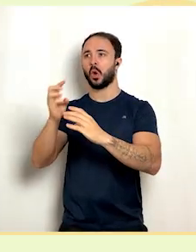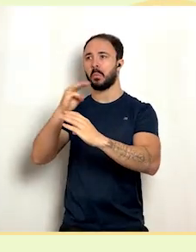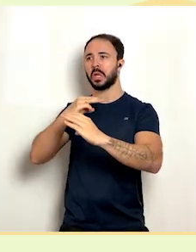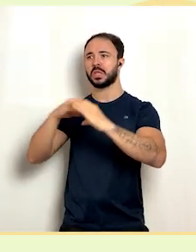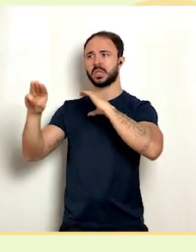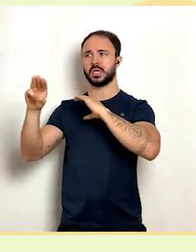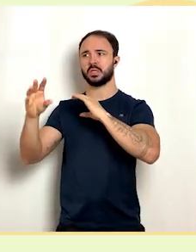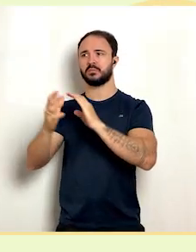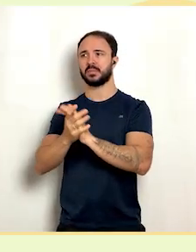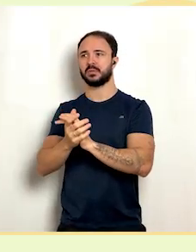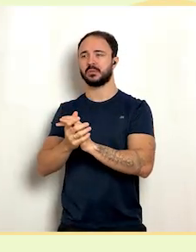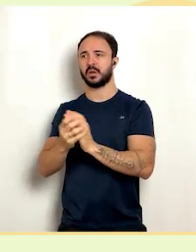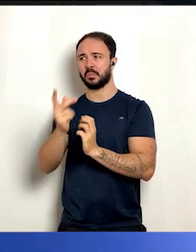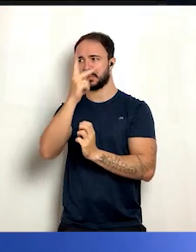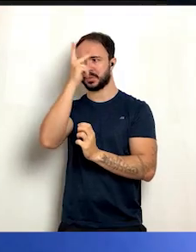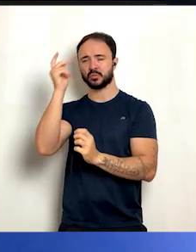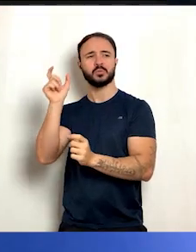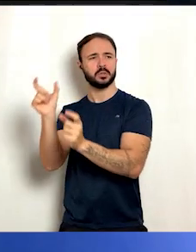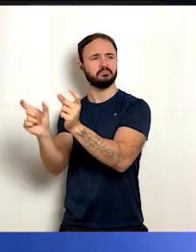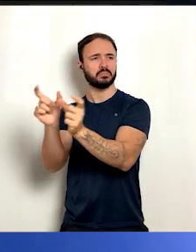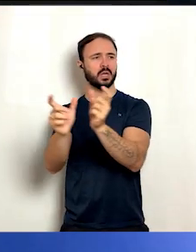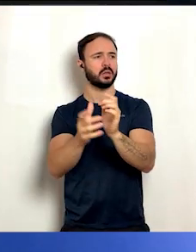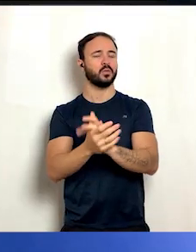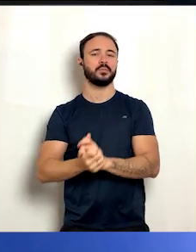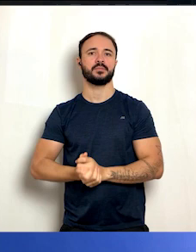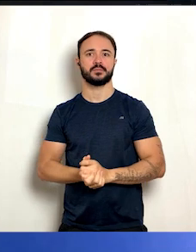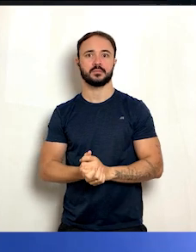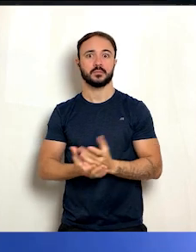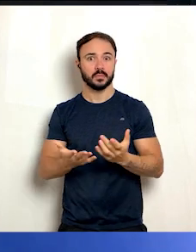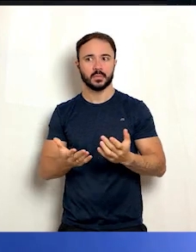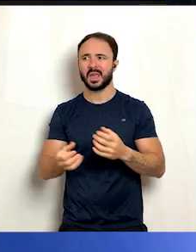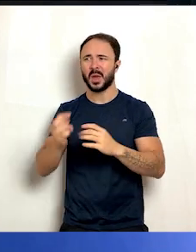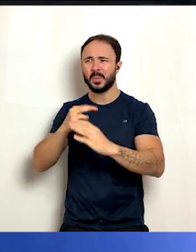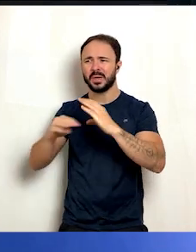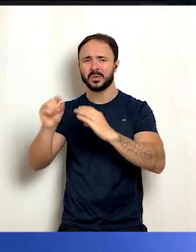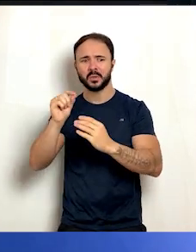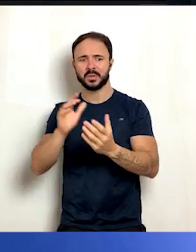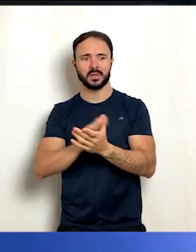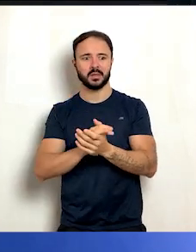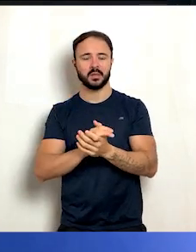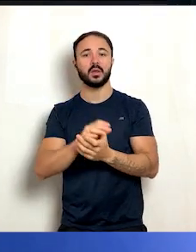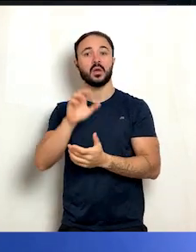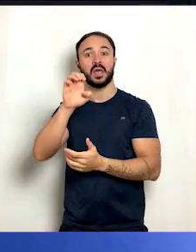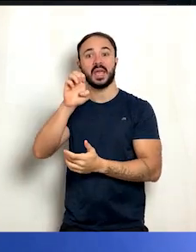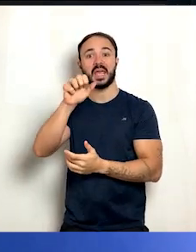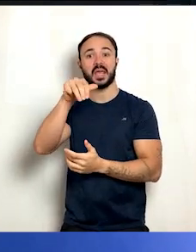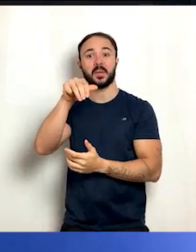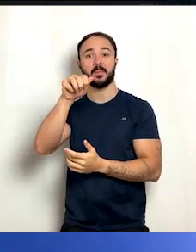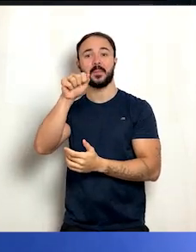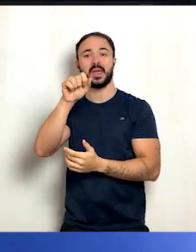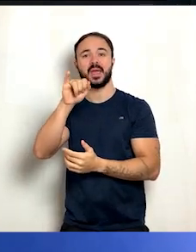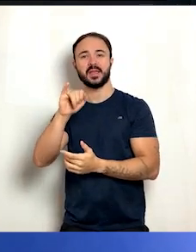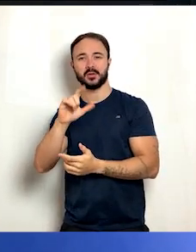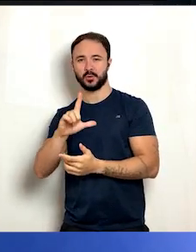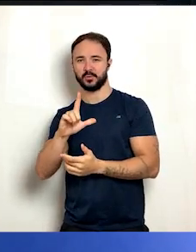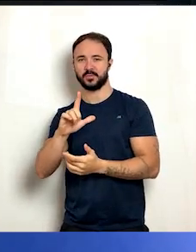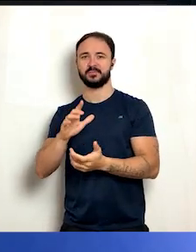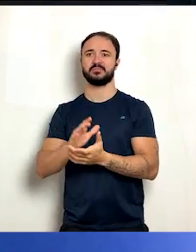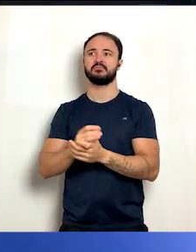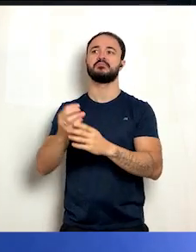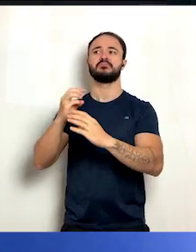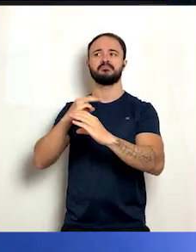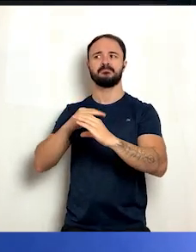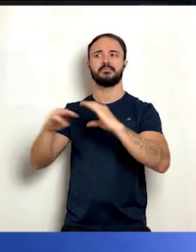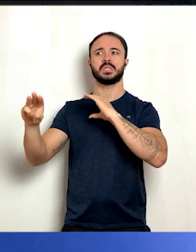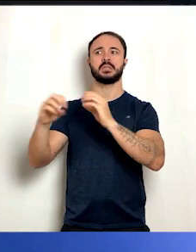os e-mails aos clientes. Encaminhei o quê? Eu encaminhei os e-mails. Temos aí um